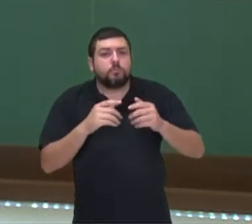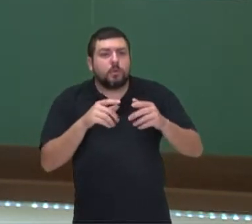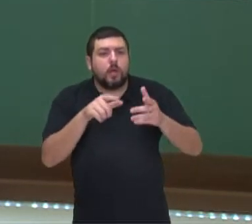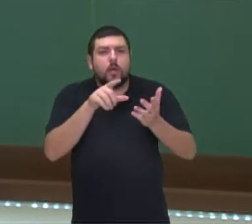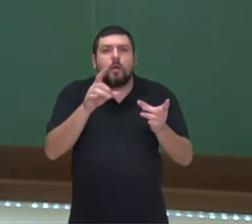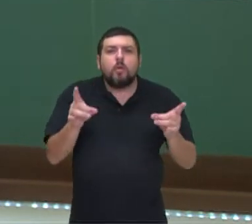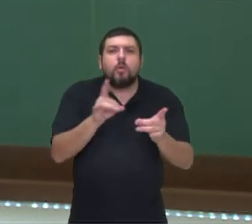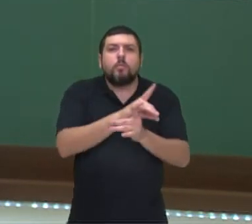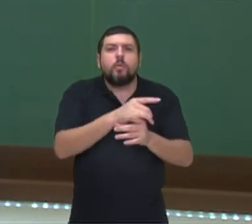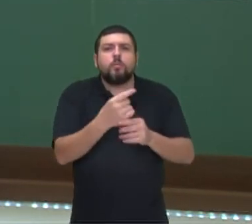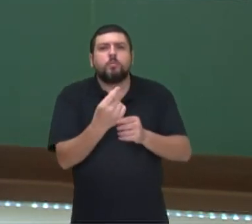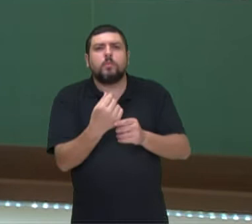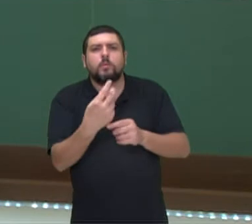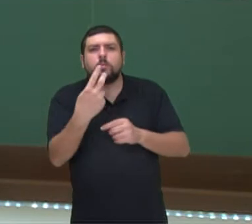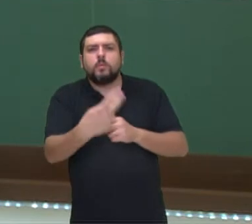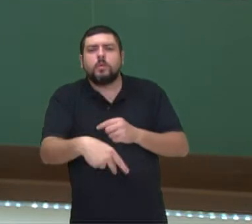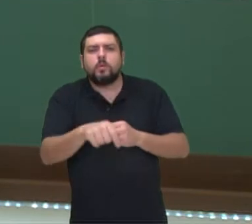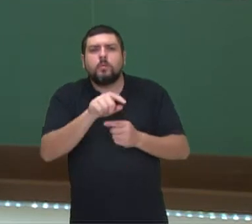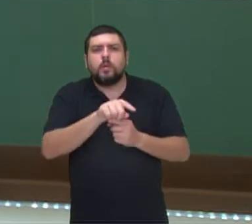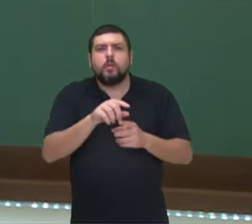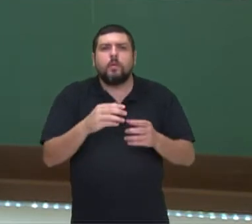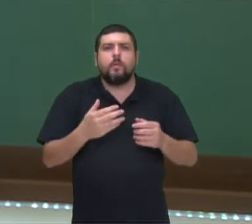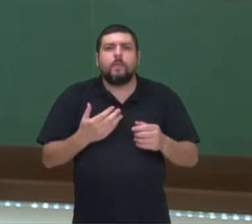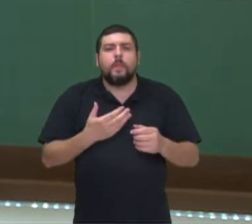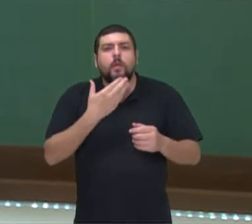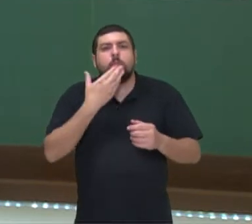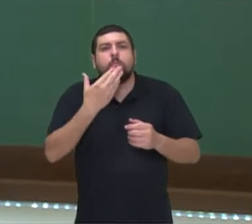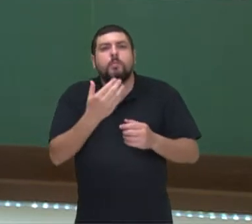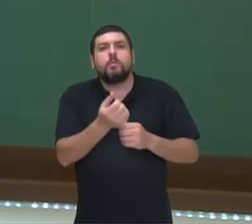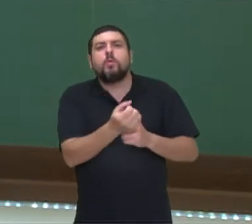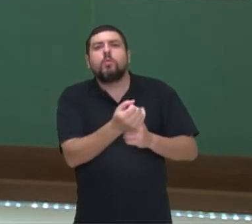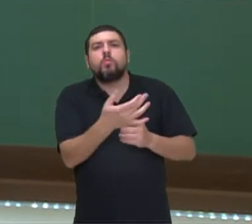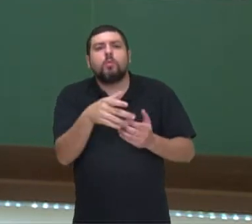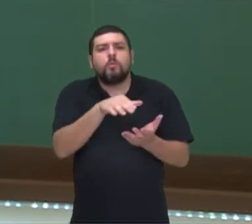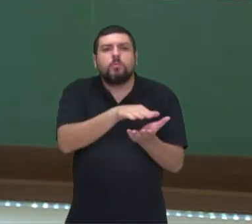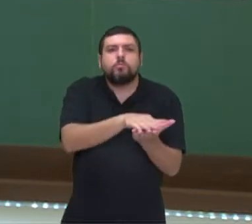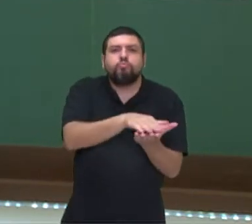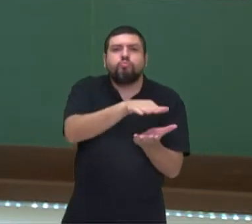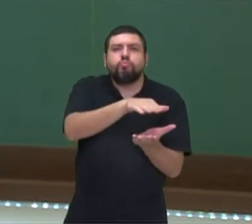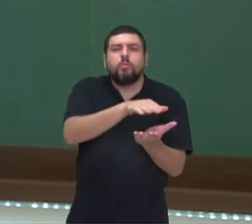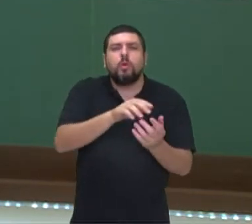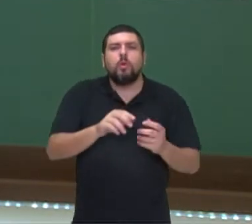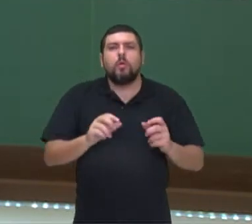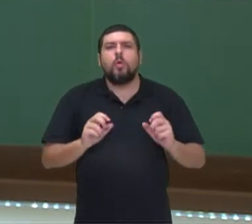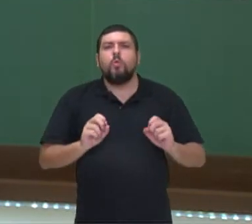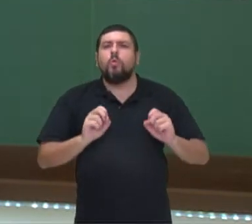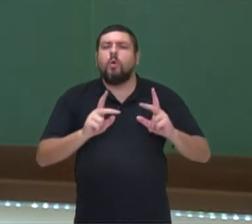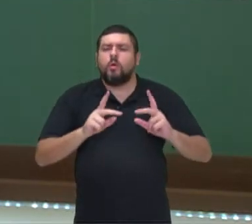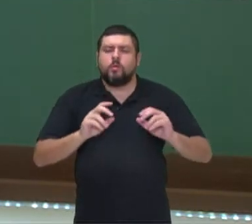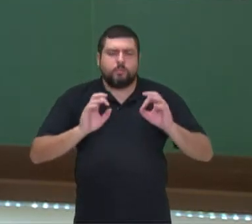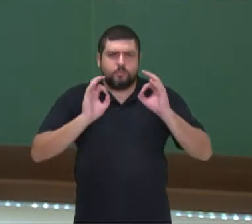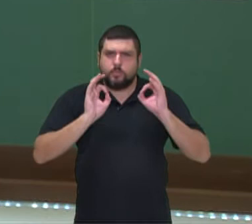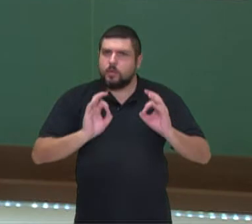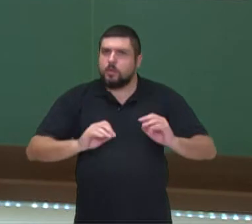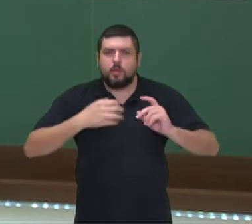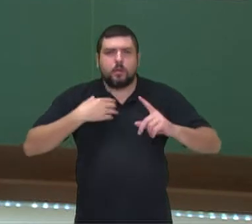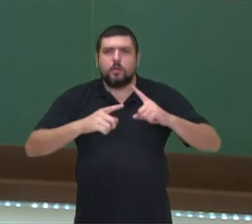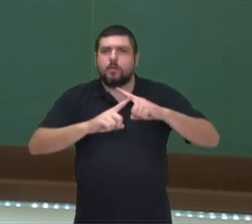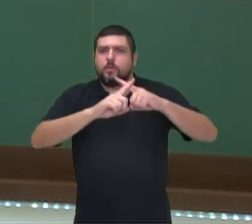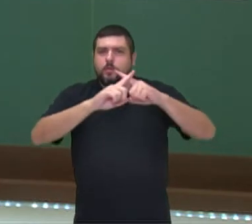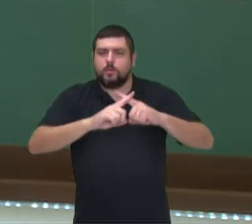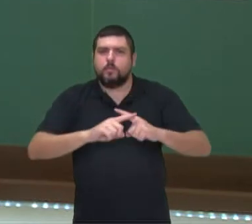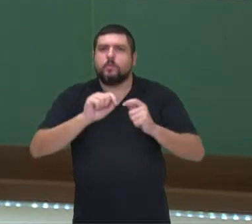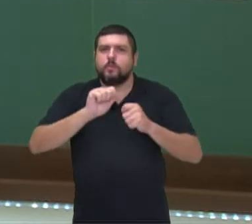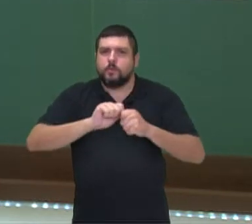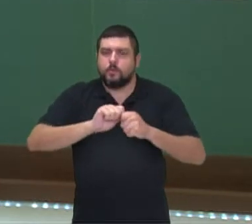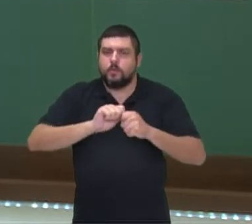produto e você vai lá e encomenda uma determinada quantidade, né? Certamente você vai fazer essa operação de multiplicação, mas